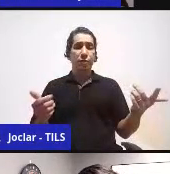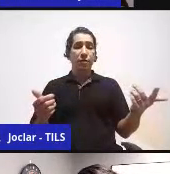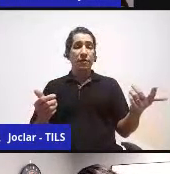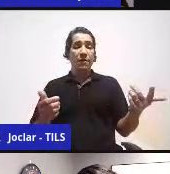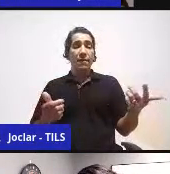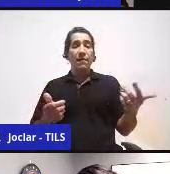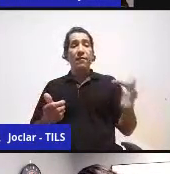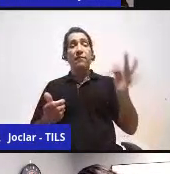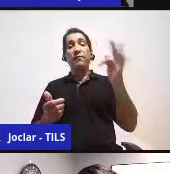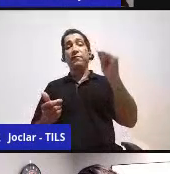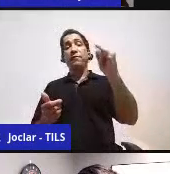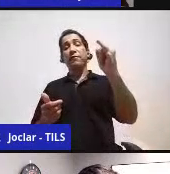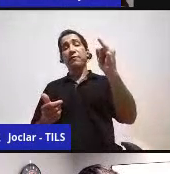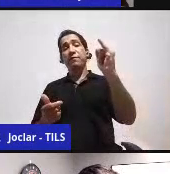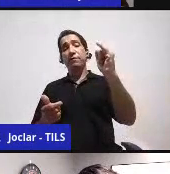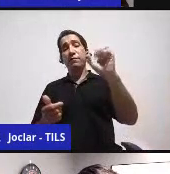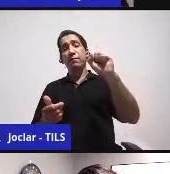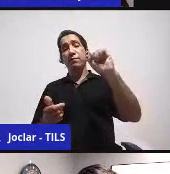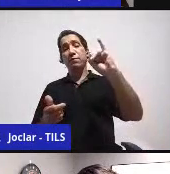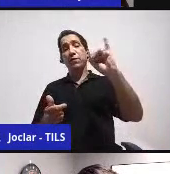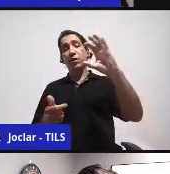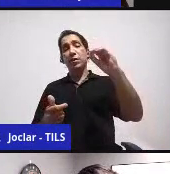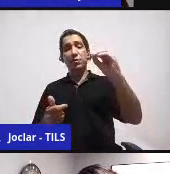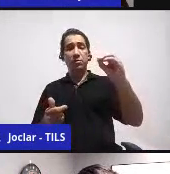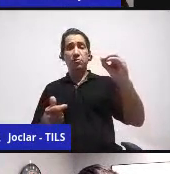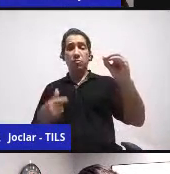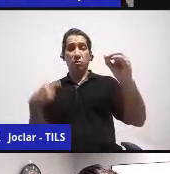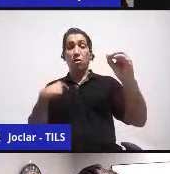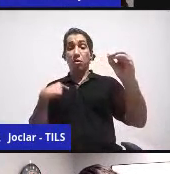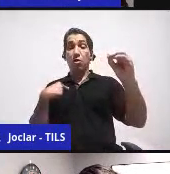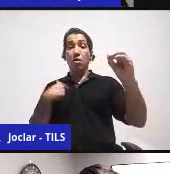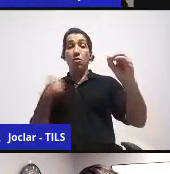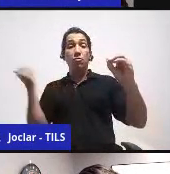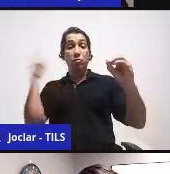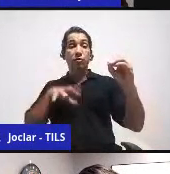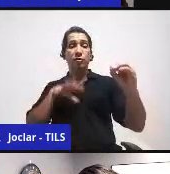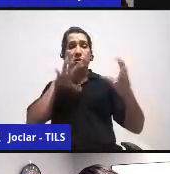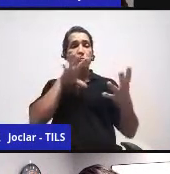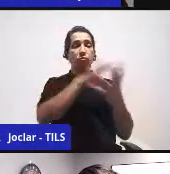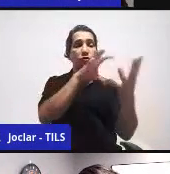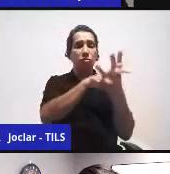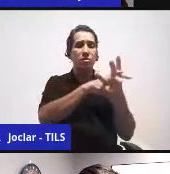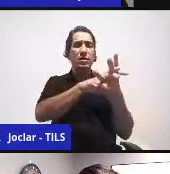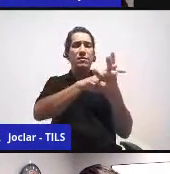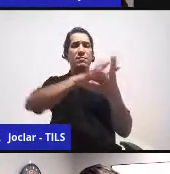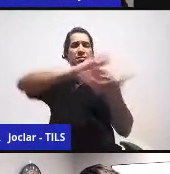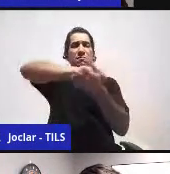para utilizar o termo que a gente utiliza mais, e se eu consigo